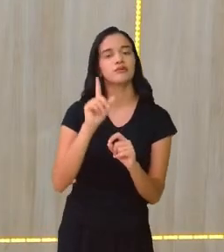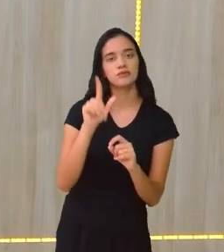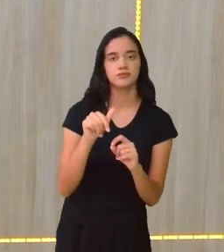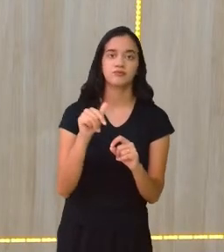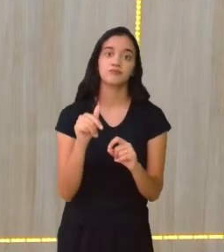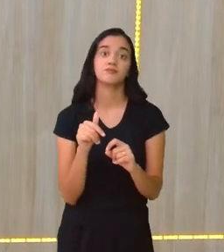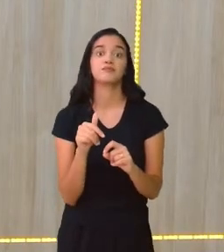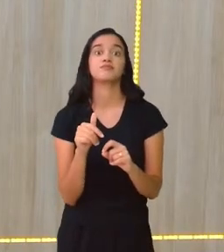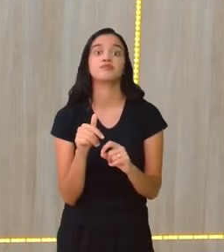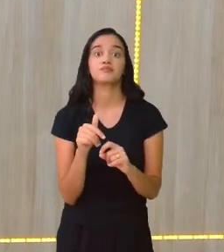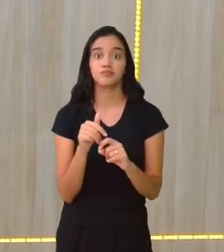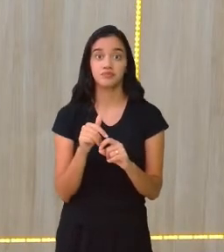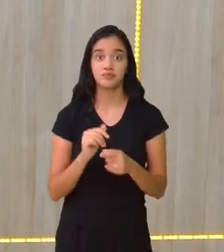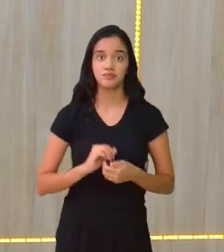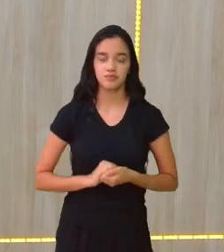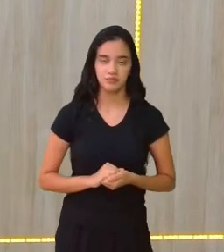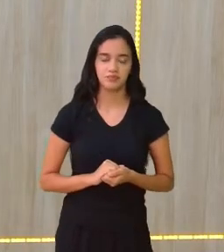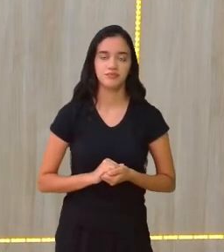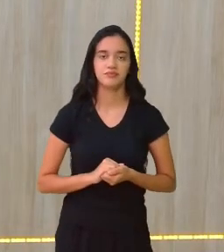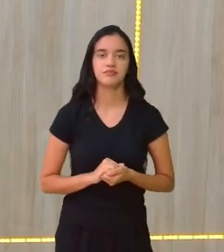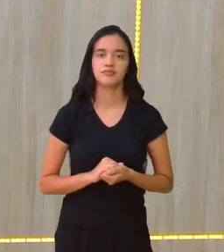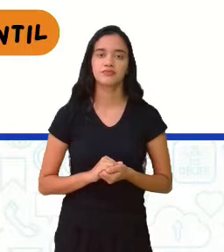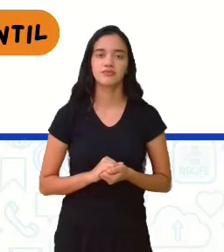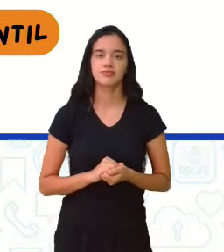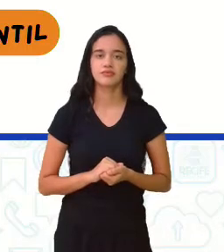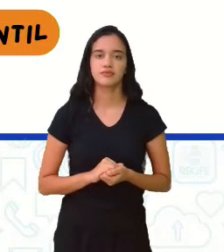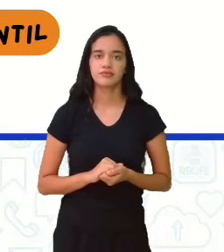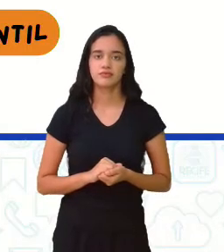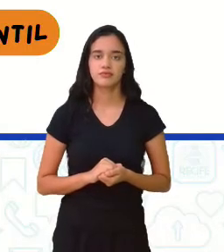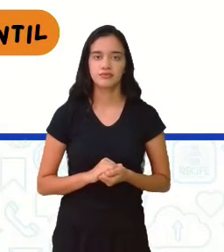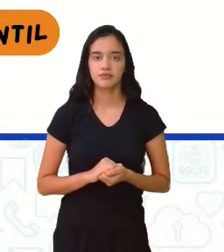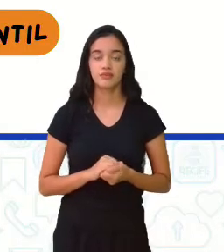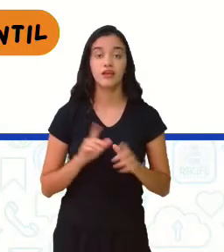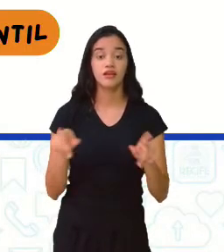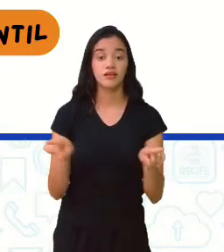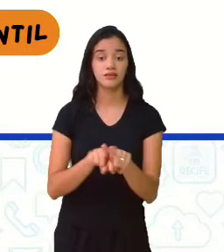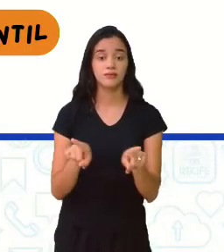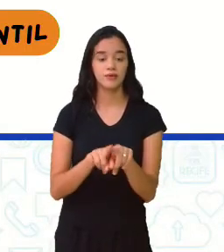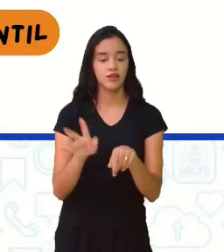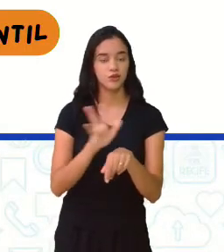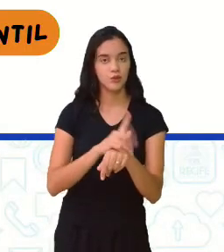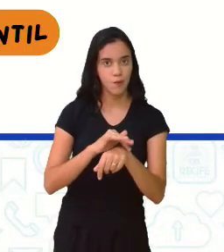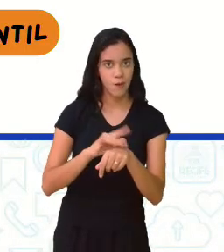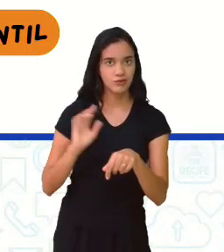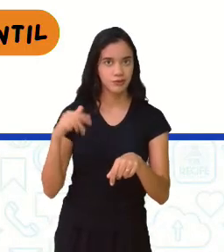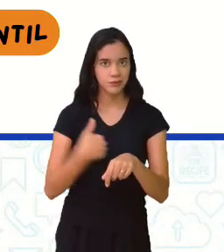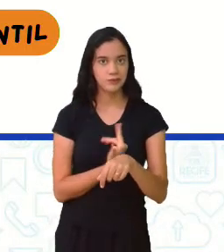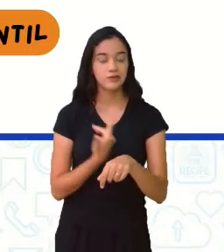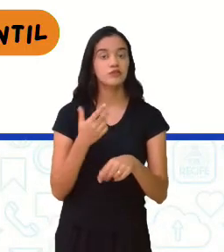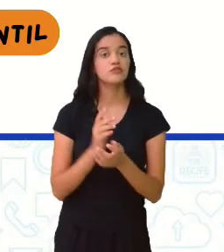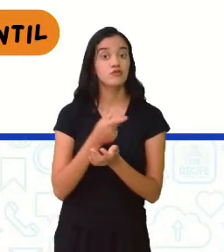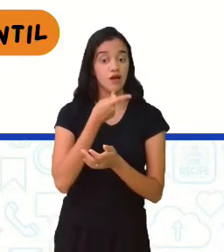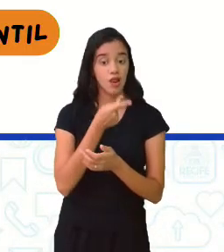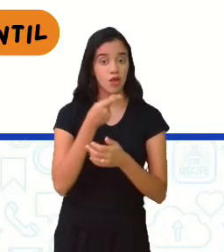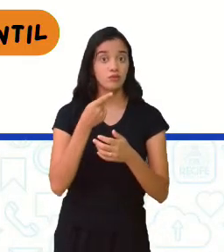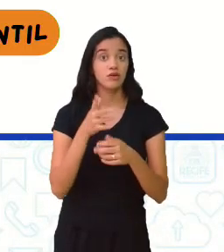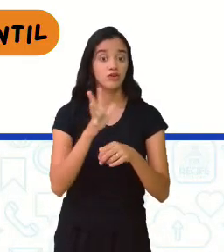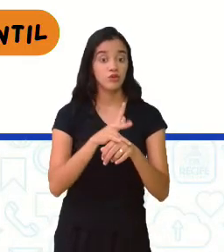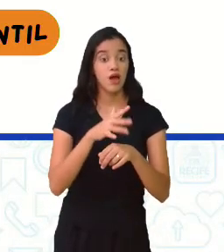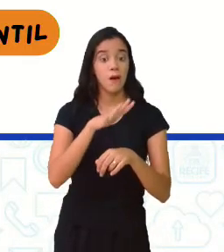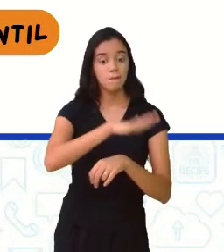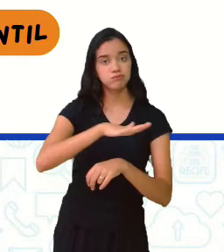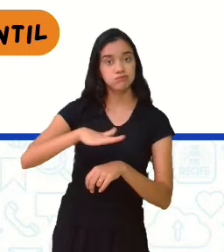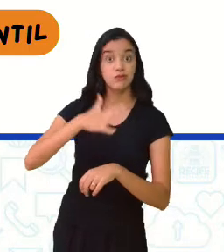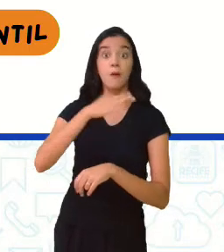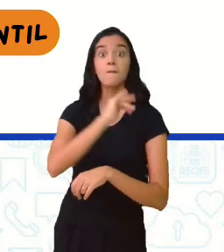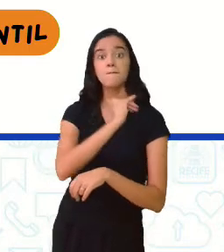do Vibrio cólera, né? E doenças, né, como a gente falou, a mortalidade infantil, ela vem, né, em